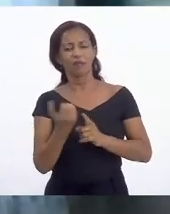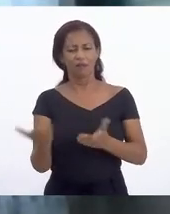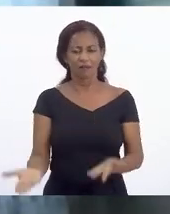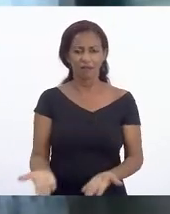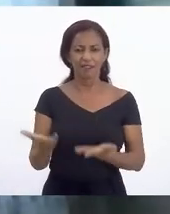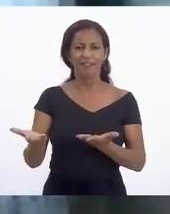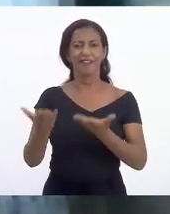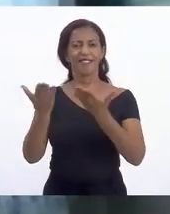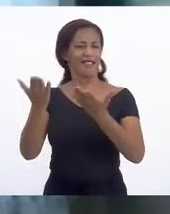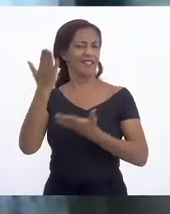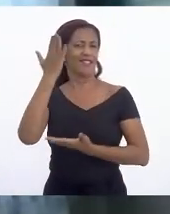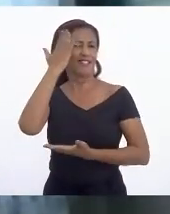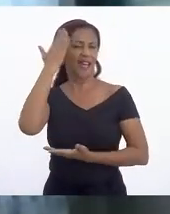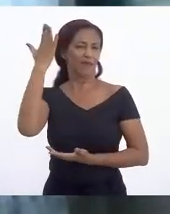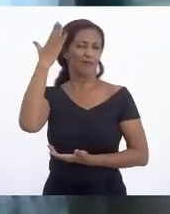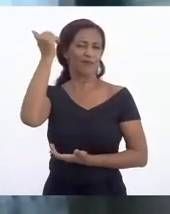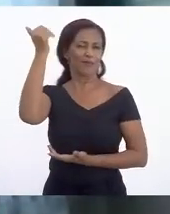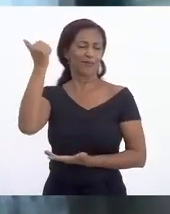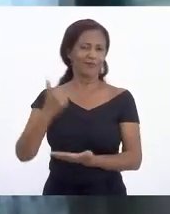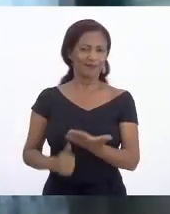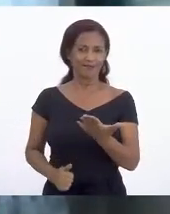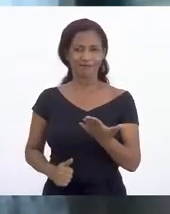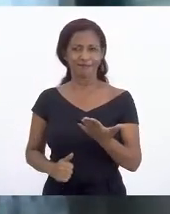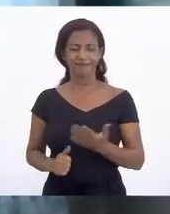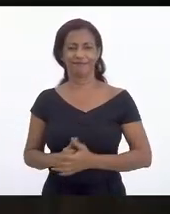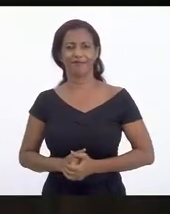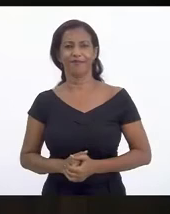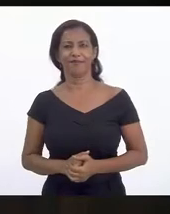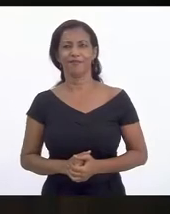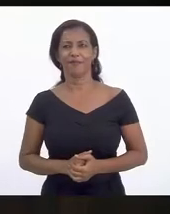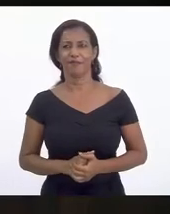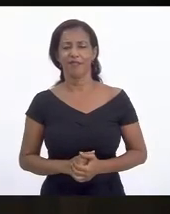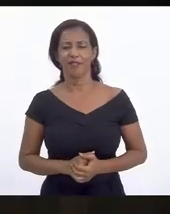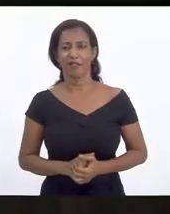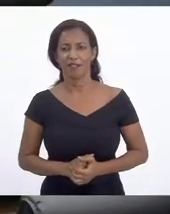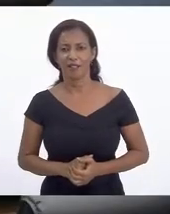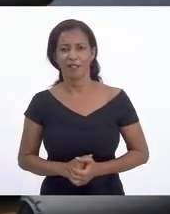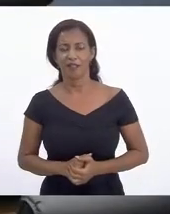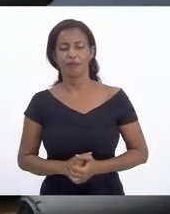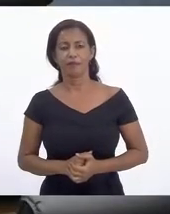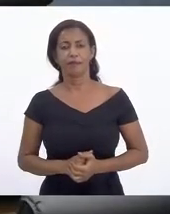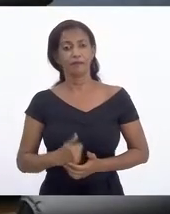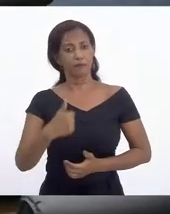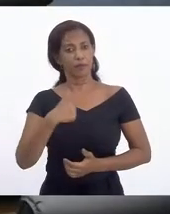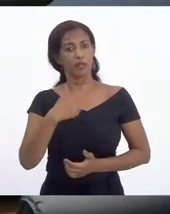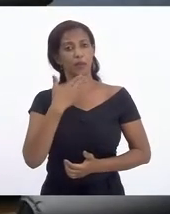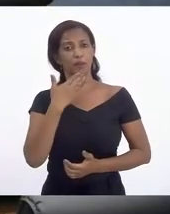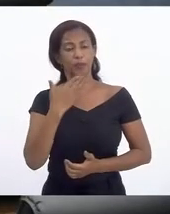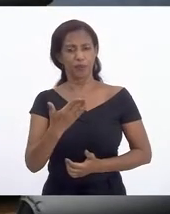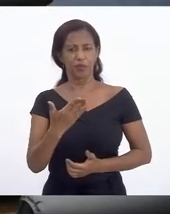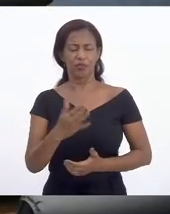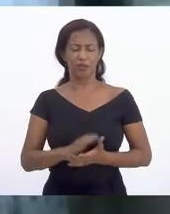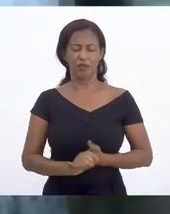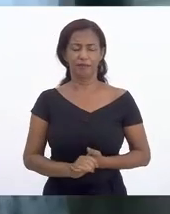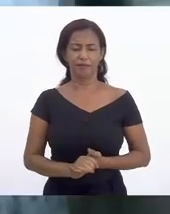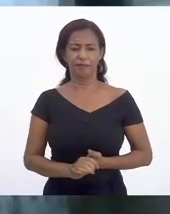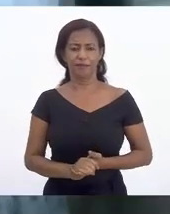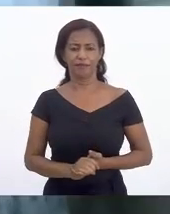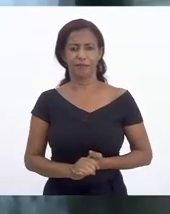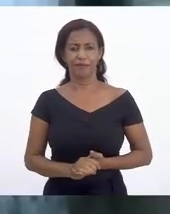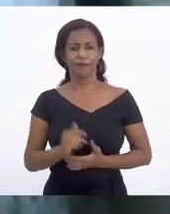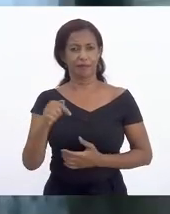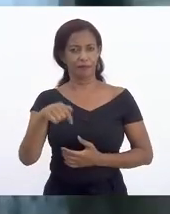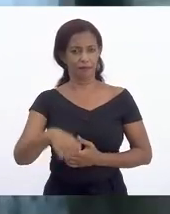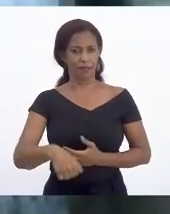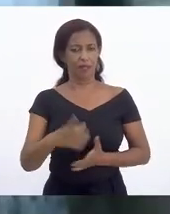sabe que eu sou fã de carteirinha. Bom, Obrigada, deputado. Eu pedi, modéstia sua, eu pedi